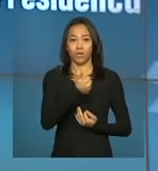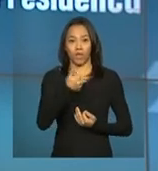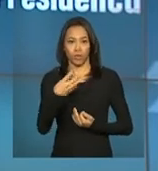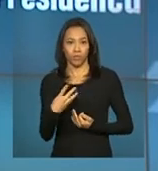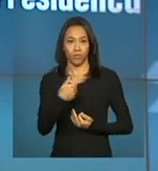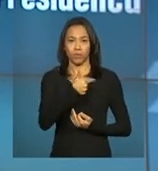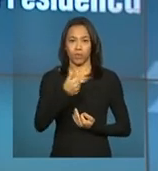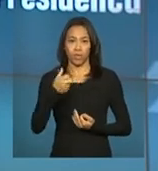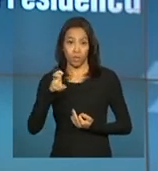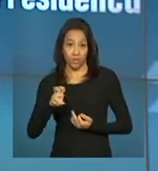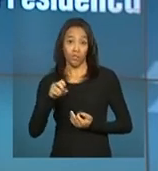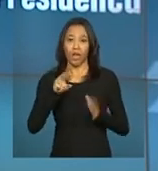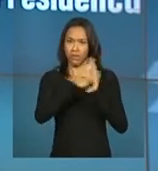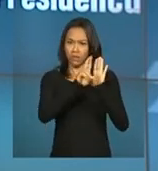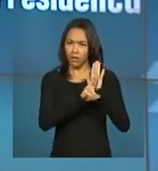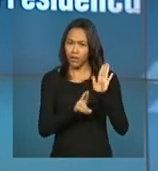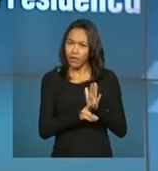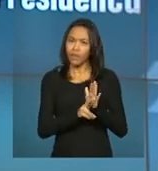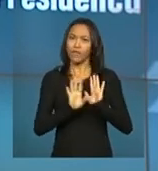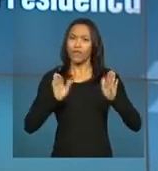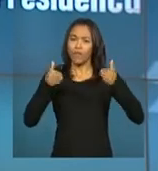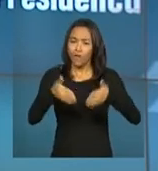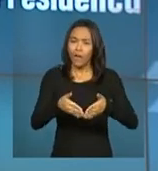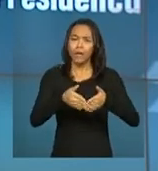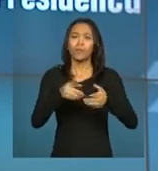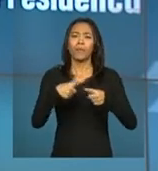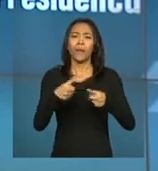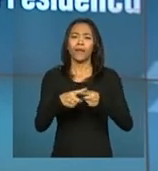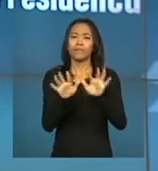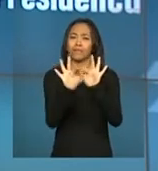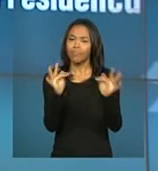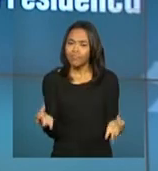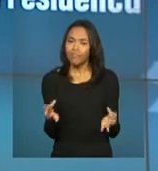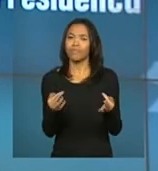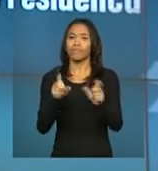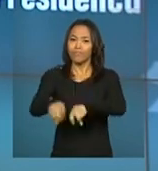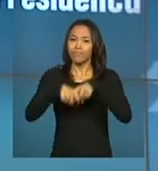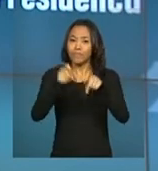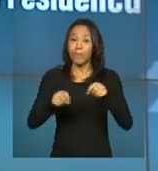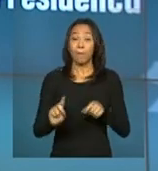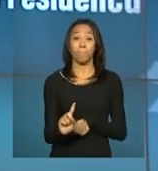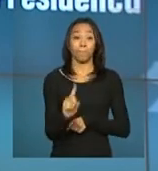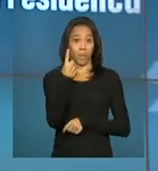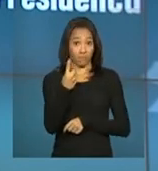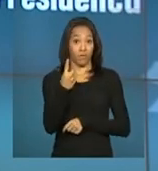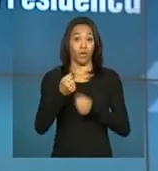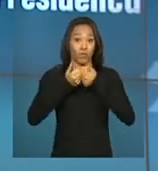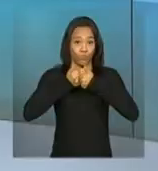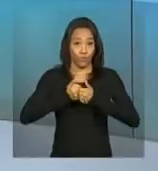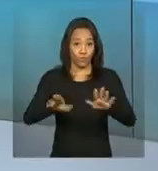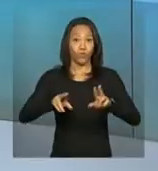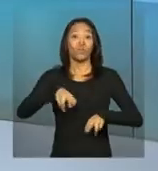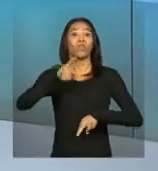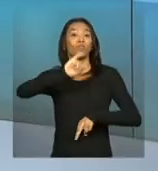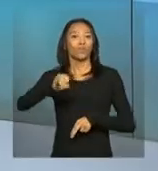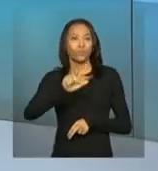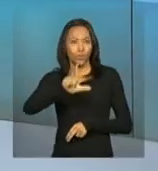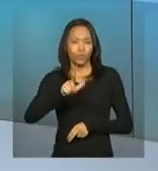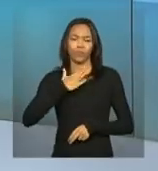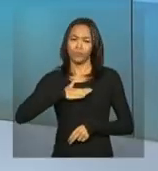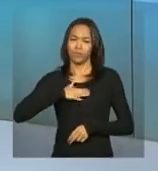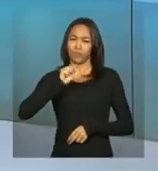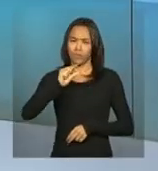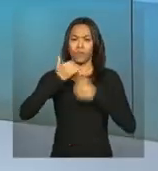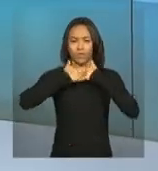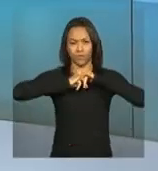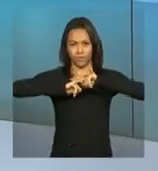2014-2015. As medidas voltadas para pequenos agricultores entram em vigor dia 1º de julho. O anúncio será feito daqui a